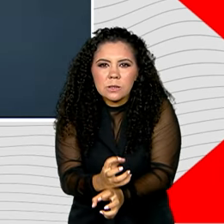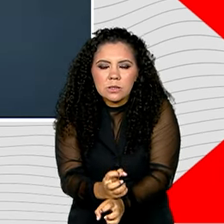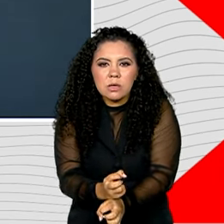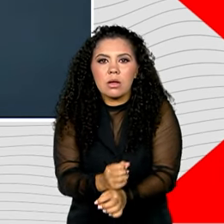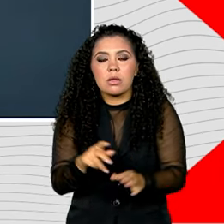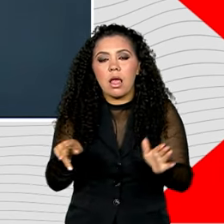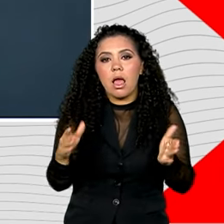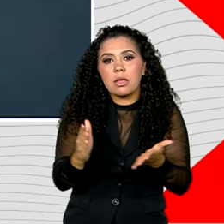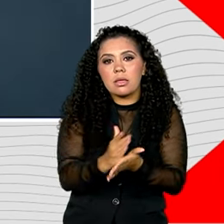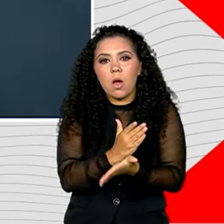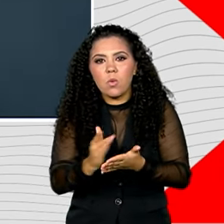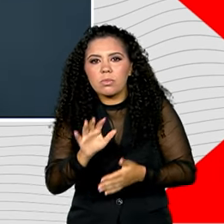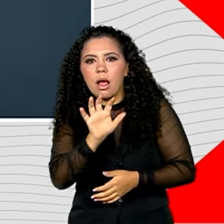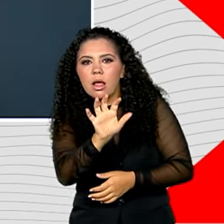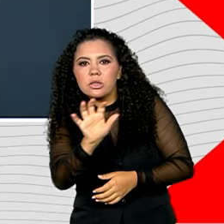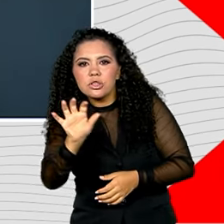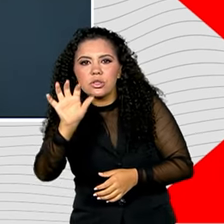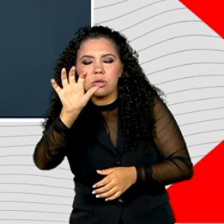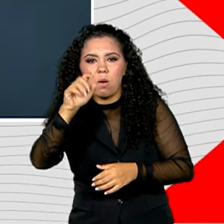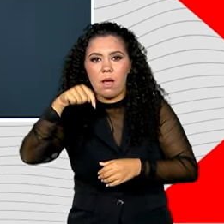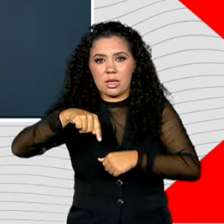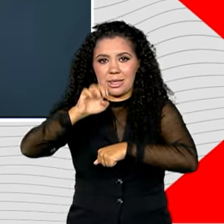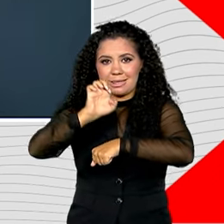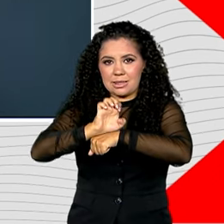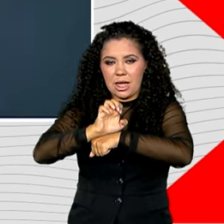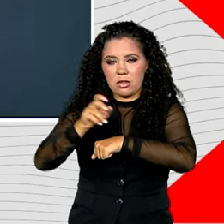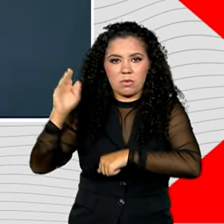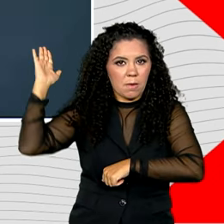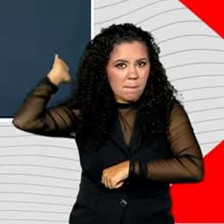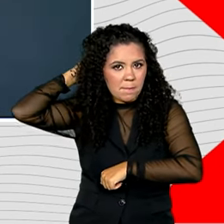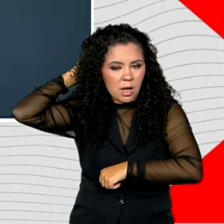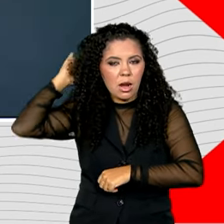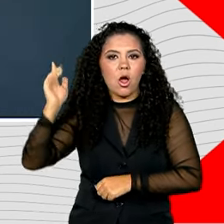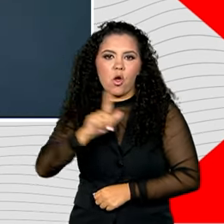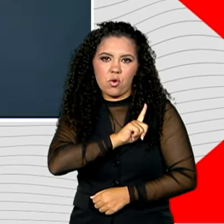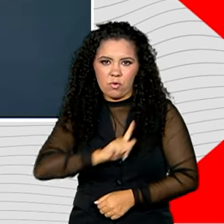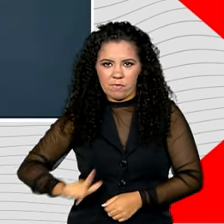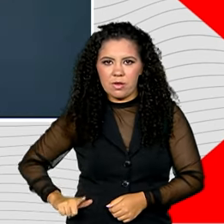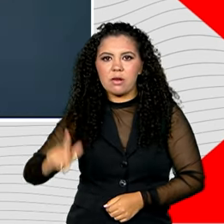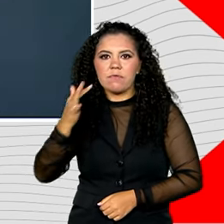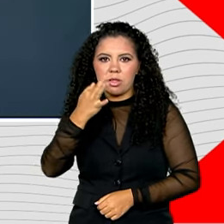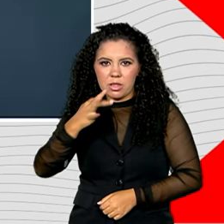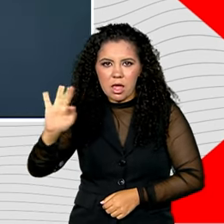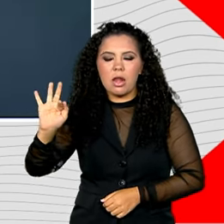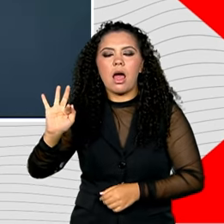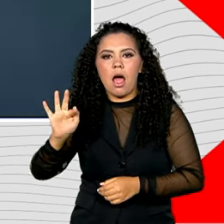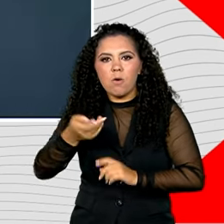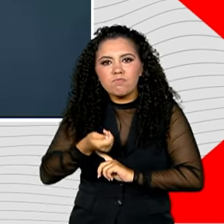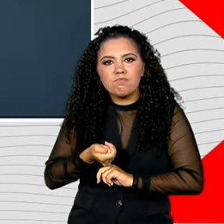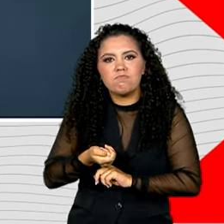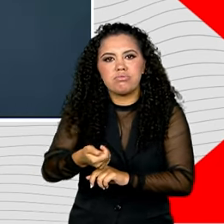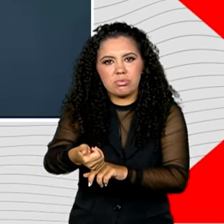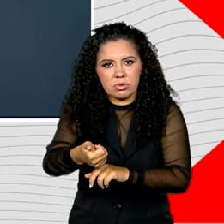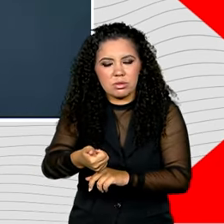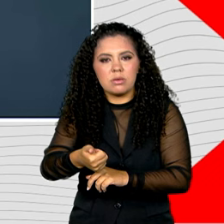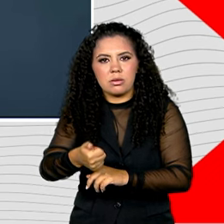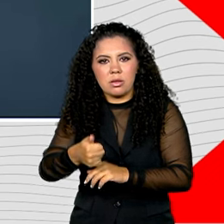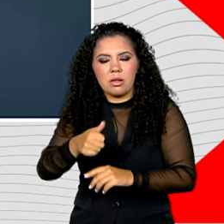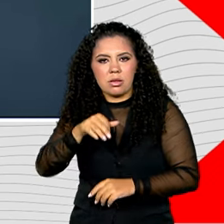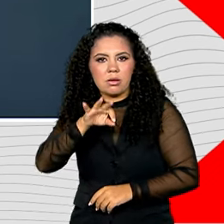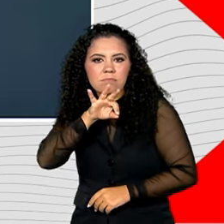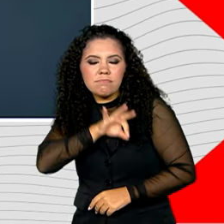regiões aqui do estado do Pará. O governo federal, né, abriu esse crédito que o senhor disse para assistência à população da região norte, pagamento de